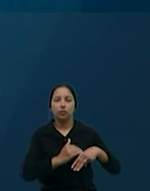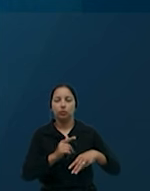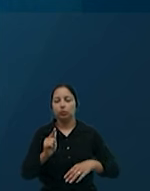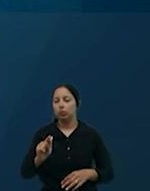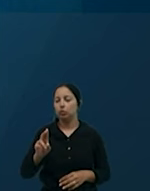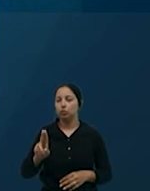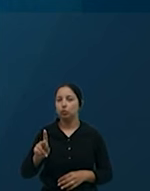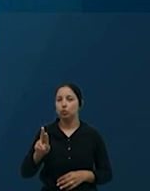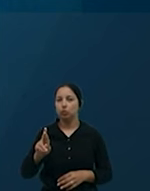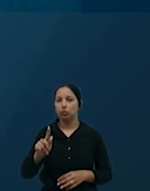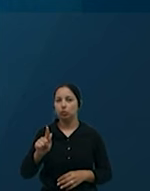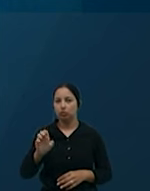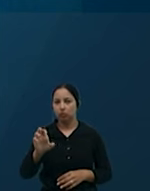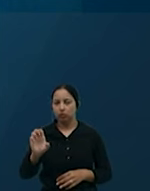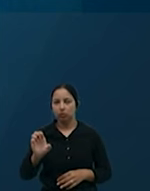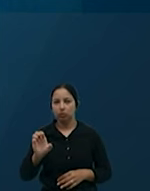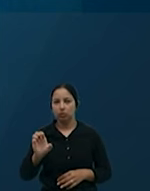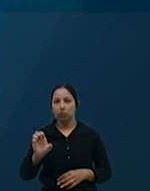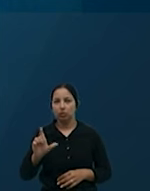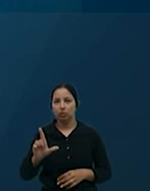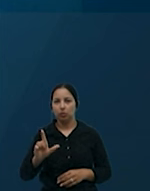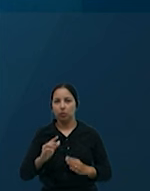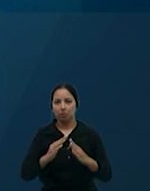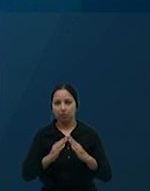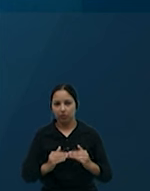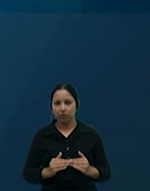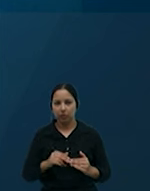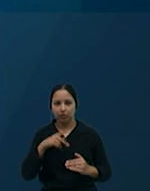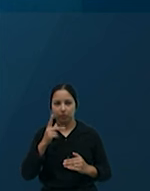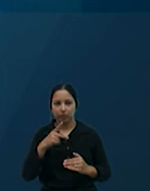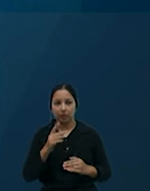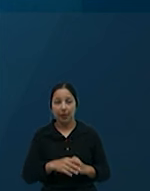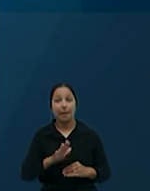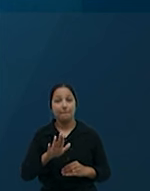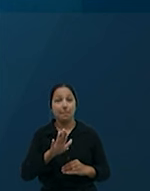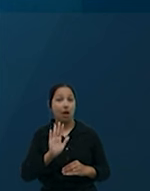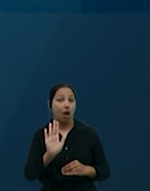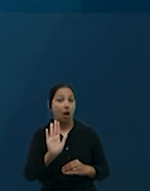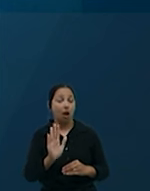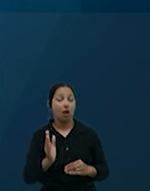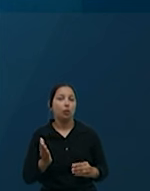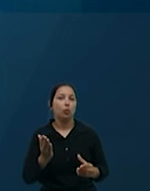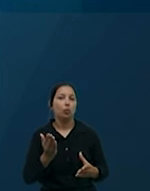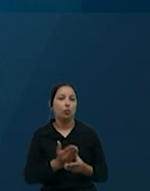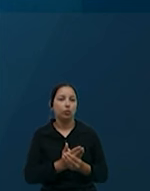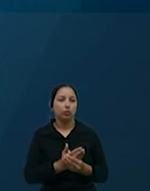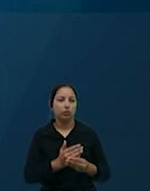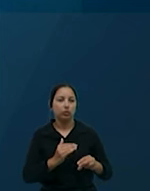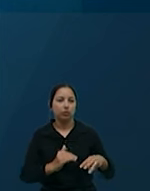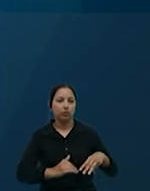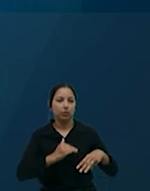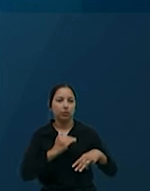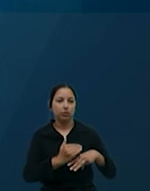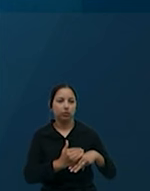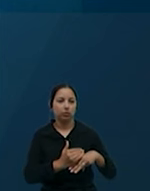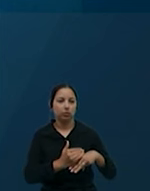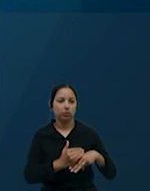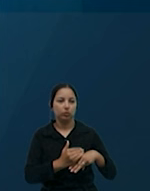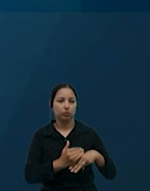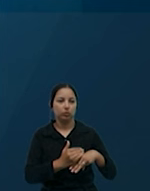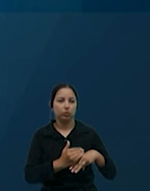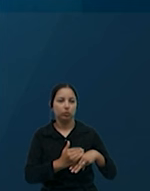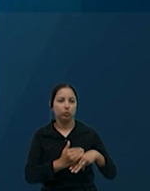Que neste recurso não votam nem o ministro Benedito, nem a ministra Maria Tereza, porque estavam ausentes quando